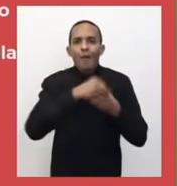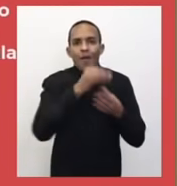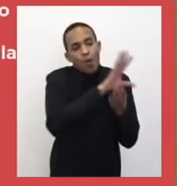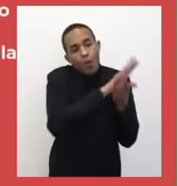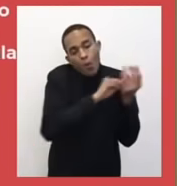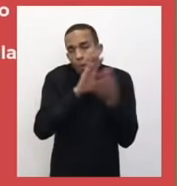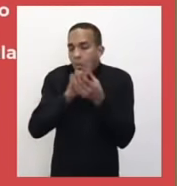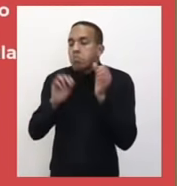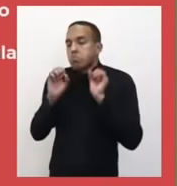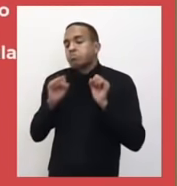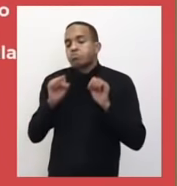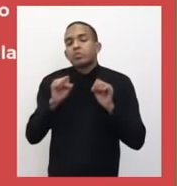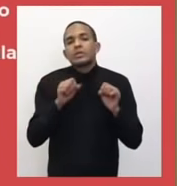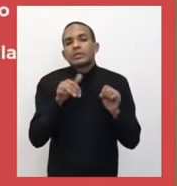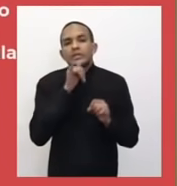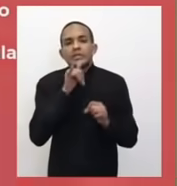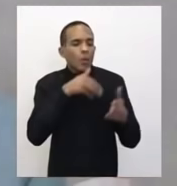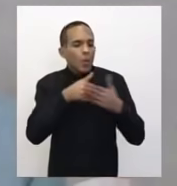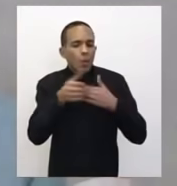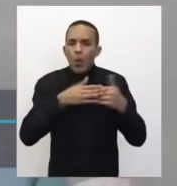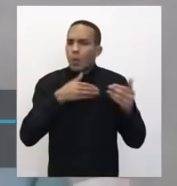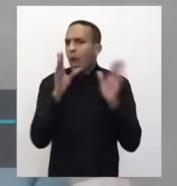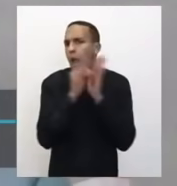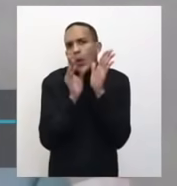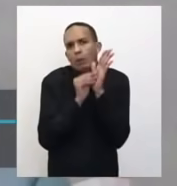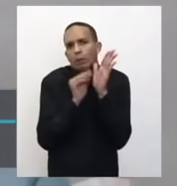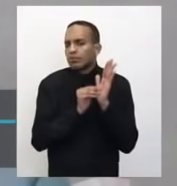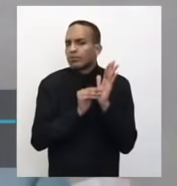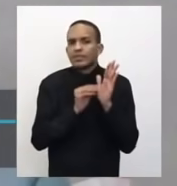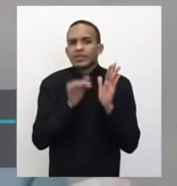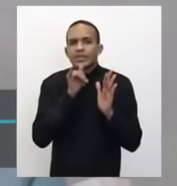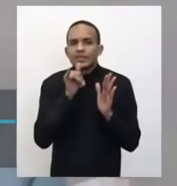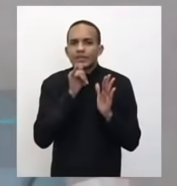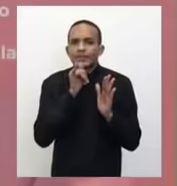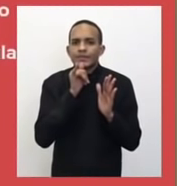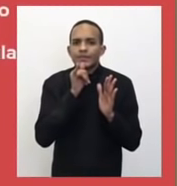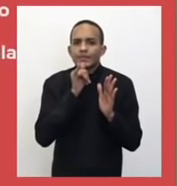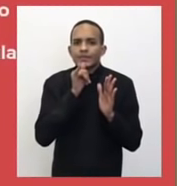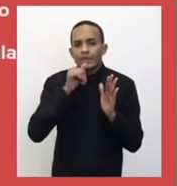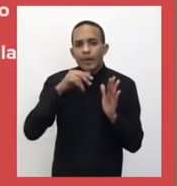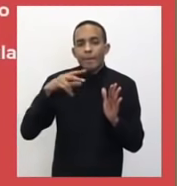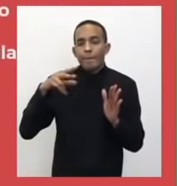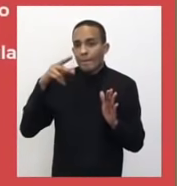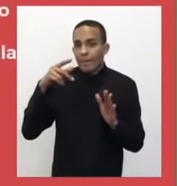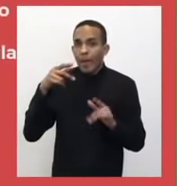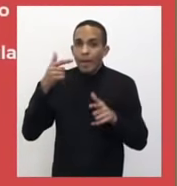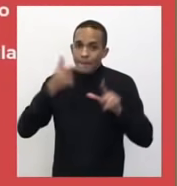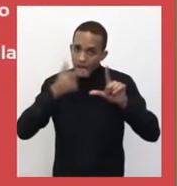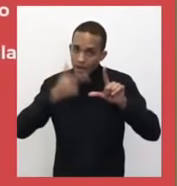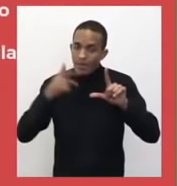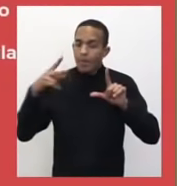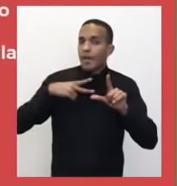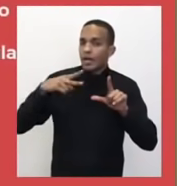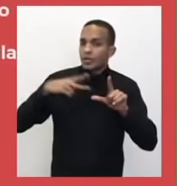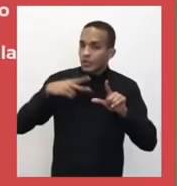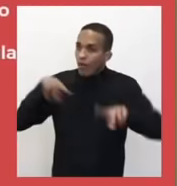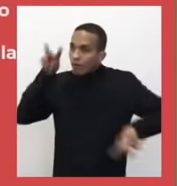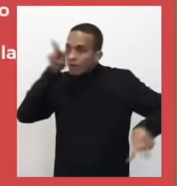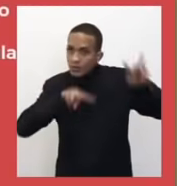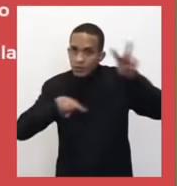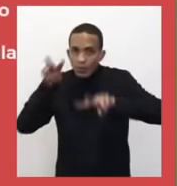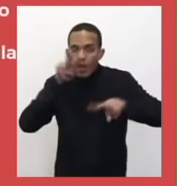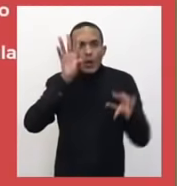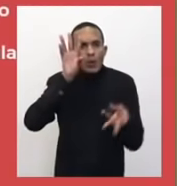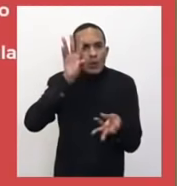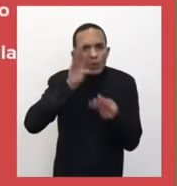Isso pode ser, gente, para qualquer conteúdo. Então, olha, meme é um tipo particular de informação visual e sucinta, geralmente com um